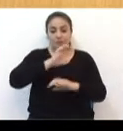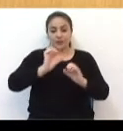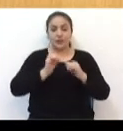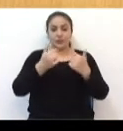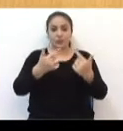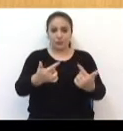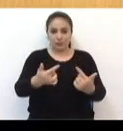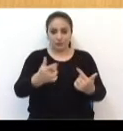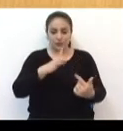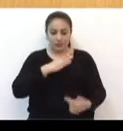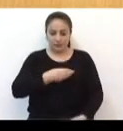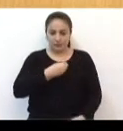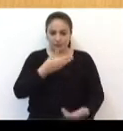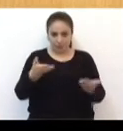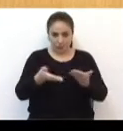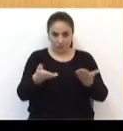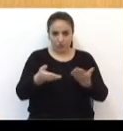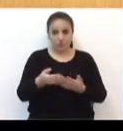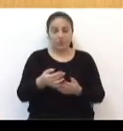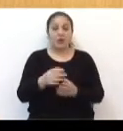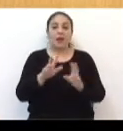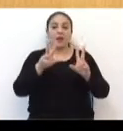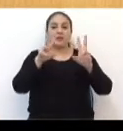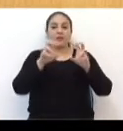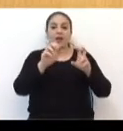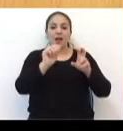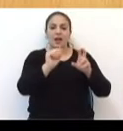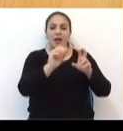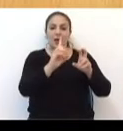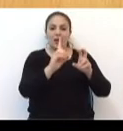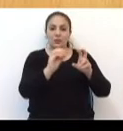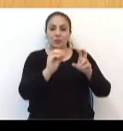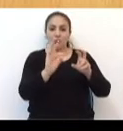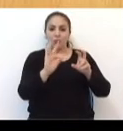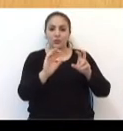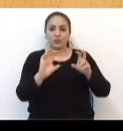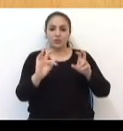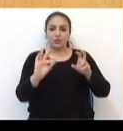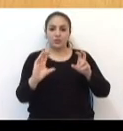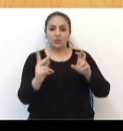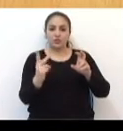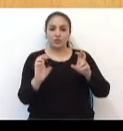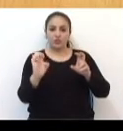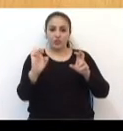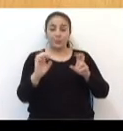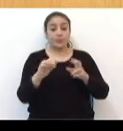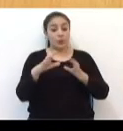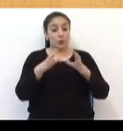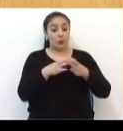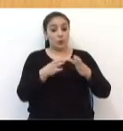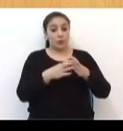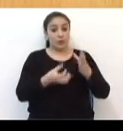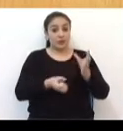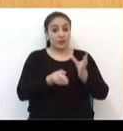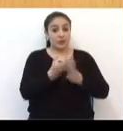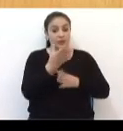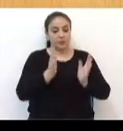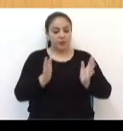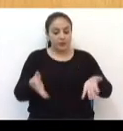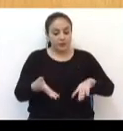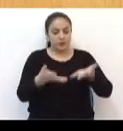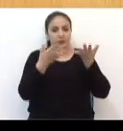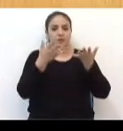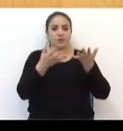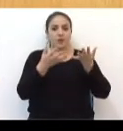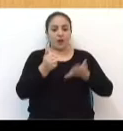que vai ao ar hoje, trata do Adotê, um grupo criado para incentivar, apoiar e esclarecer